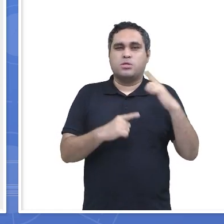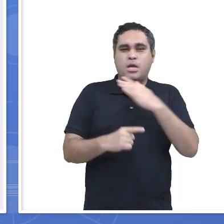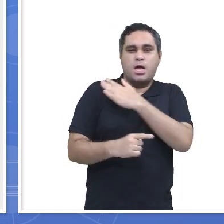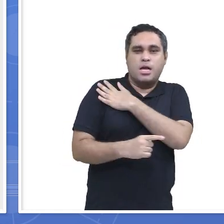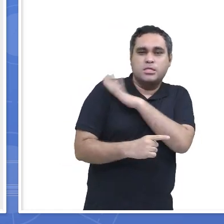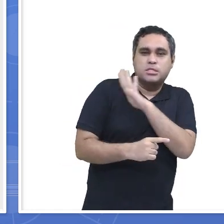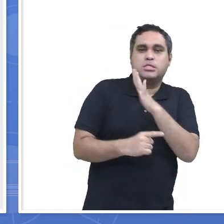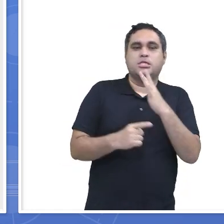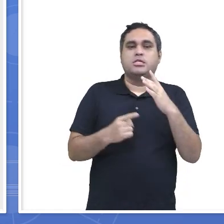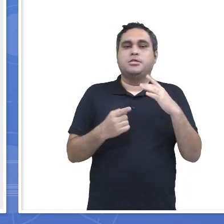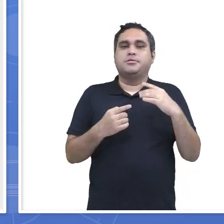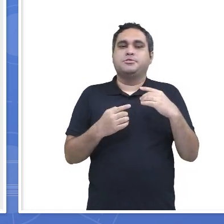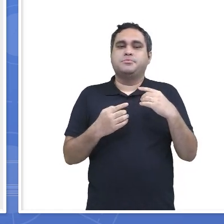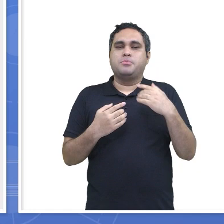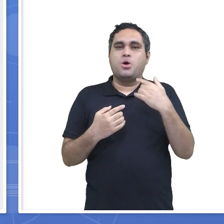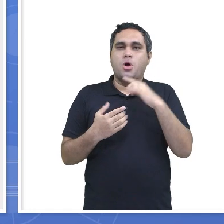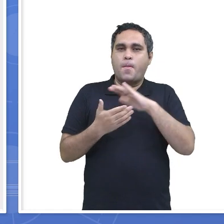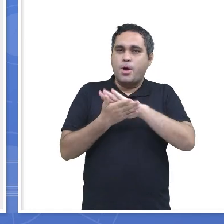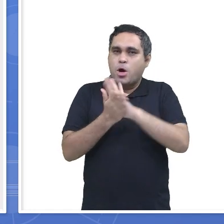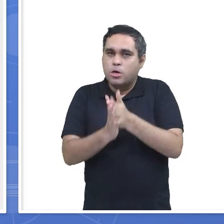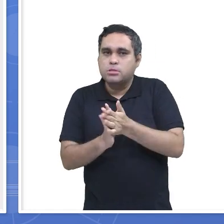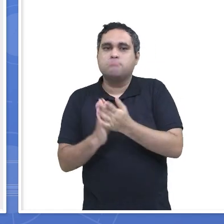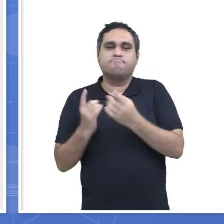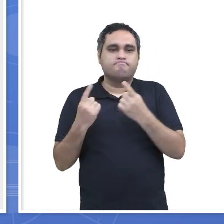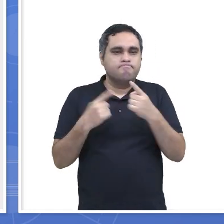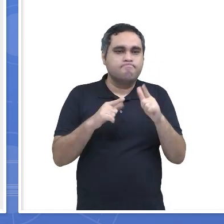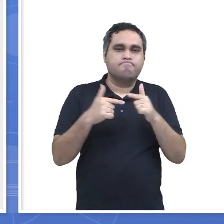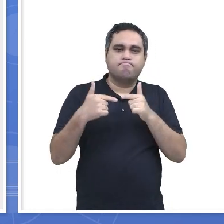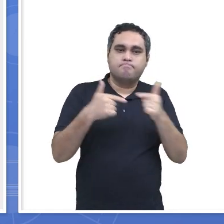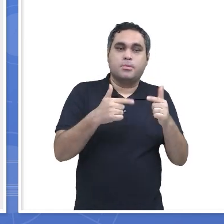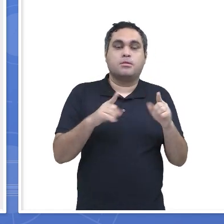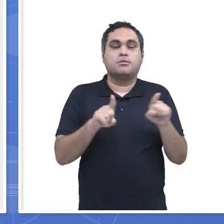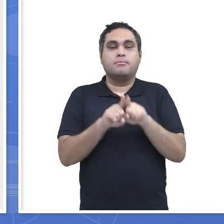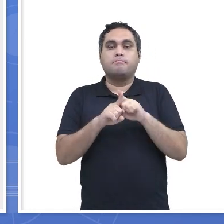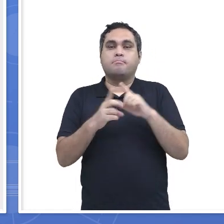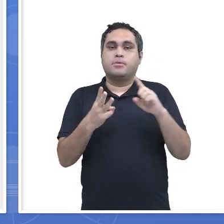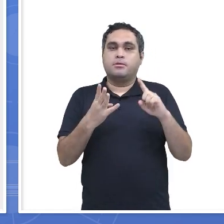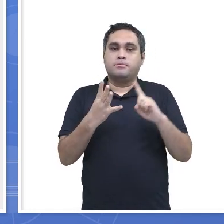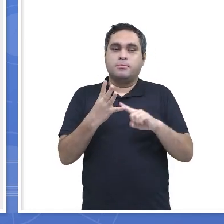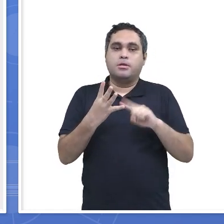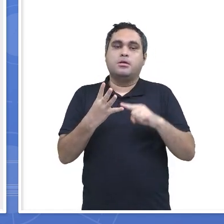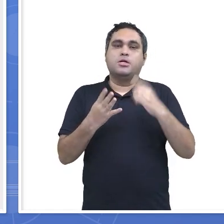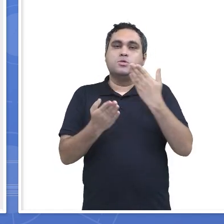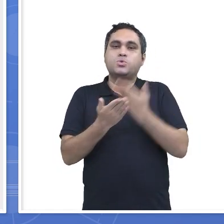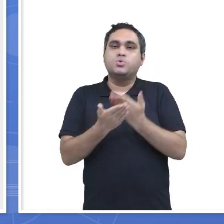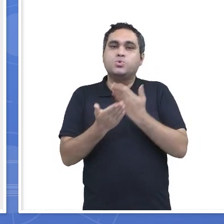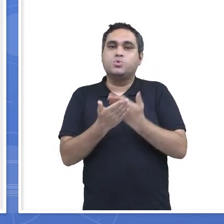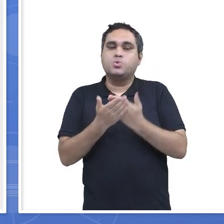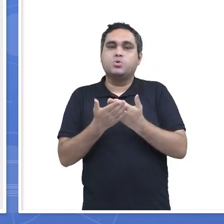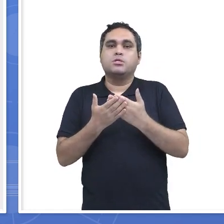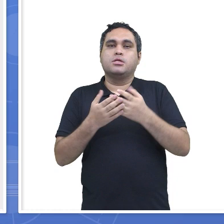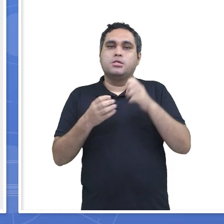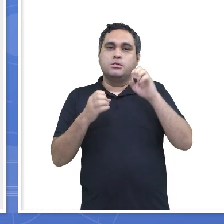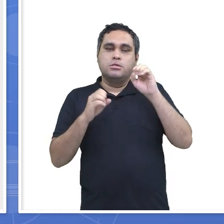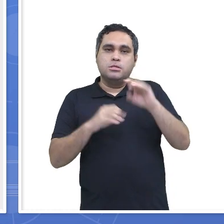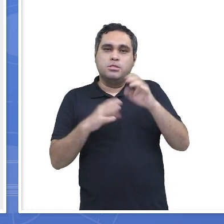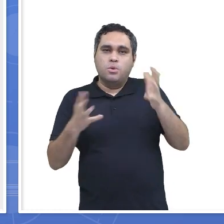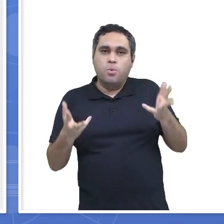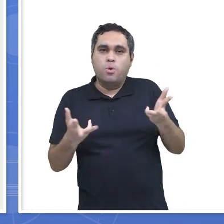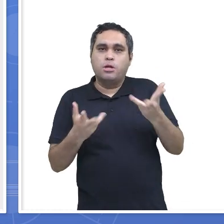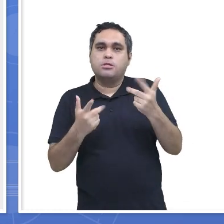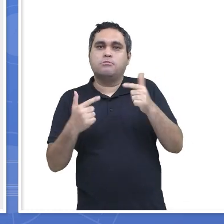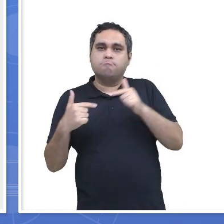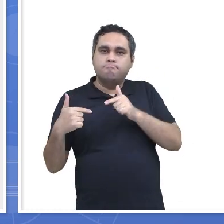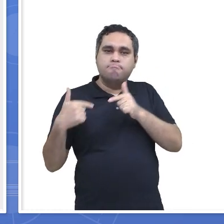preconceito. Movimento estudantil, luta por qualidade de ensino, né, por mais investimento na área da